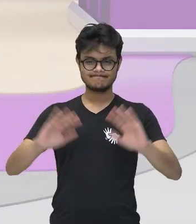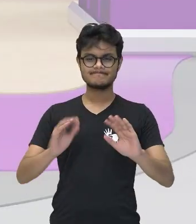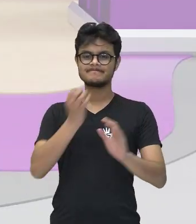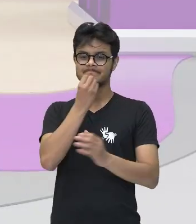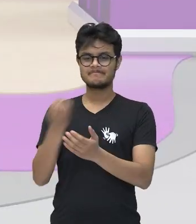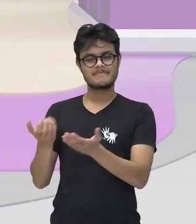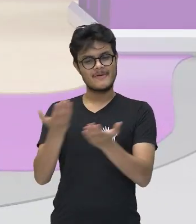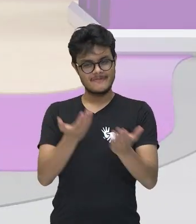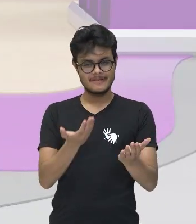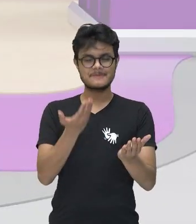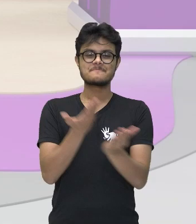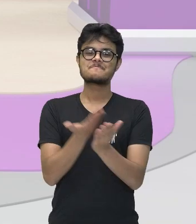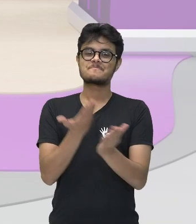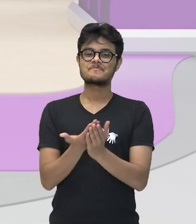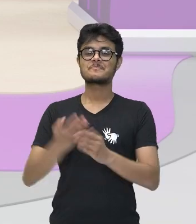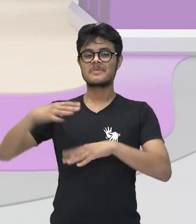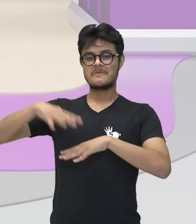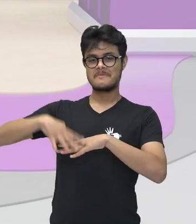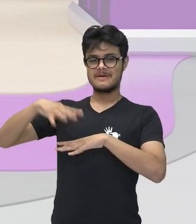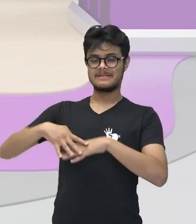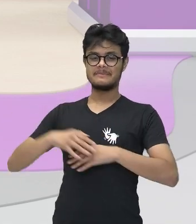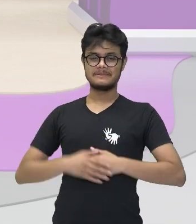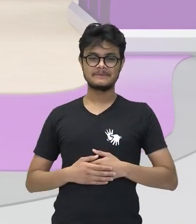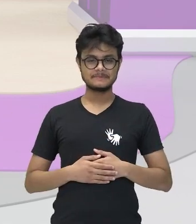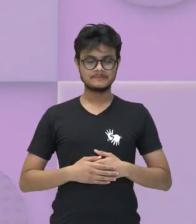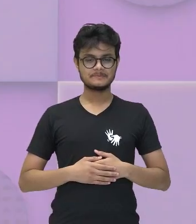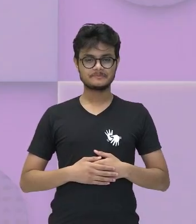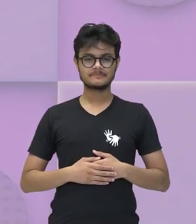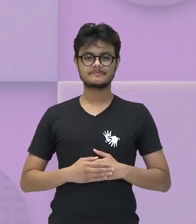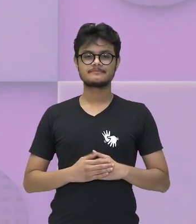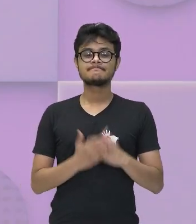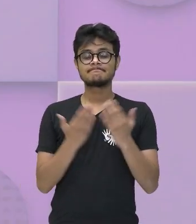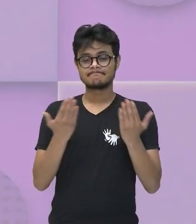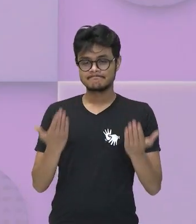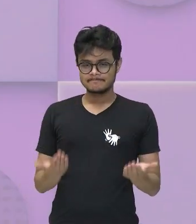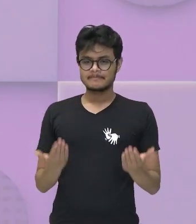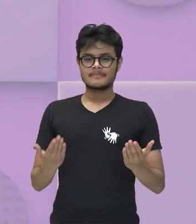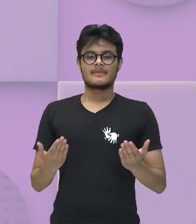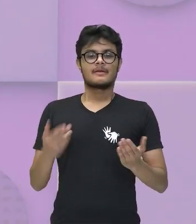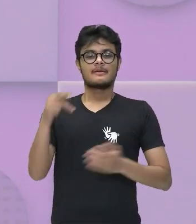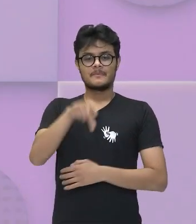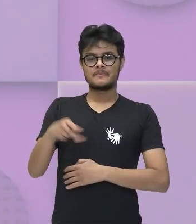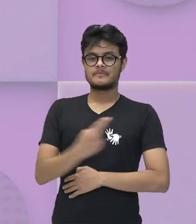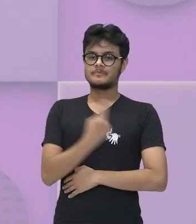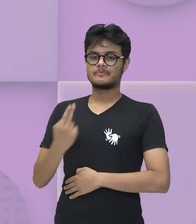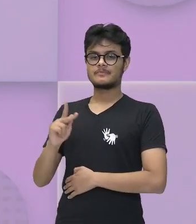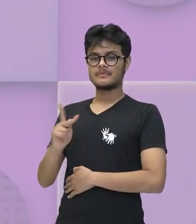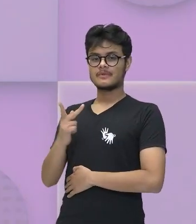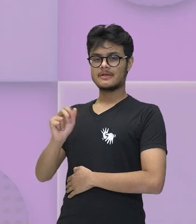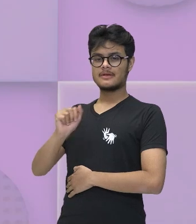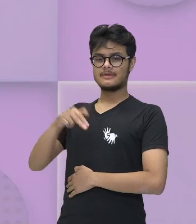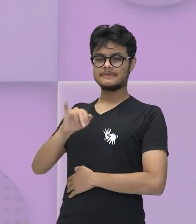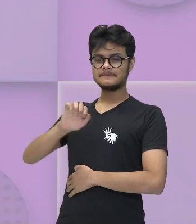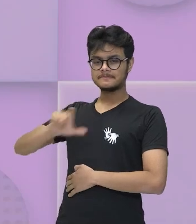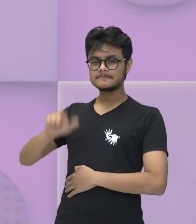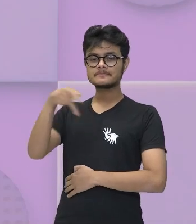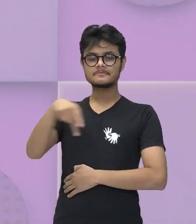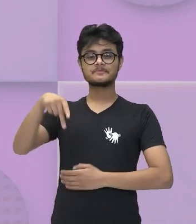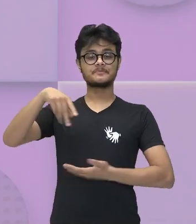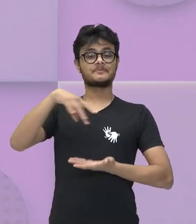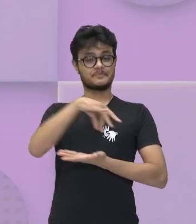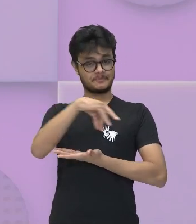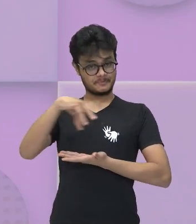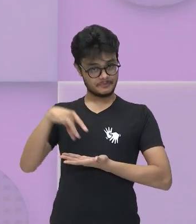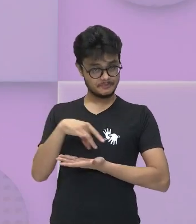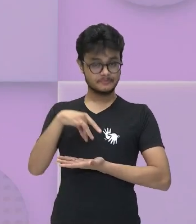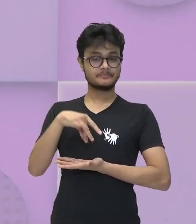sejam todos bem-vindos a mais uma aula de matemática. Eu sou o professor Aniel Santos, professor de matemática aqui do